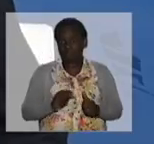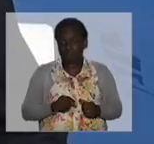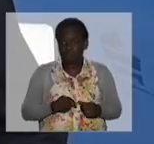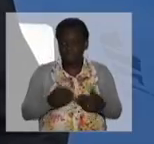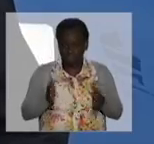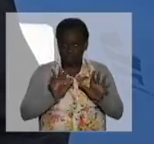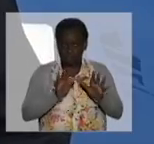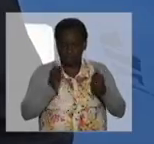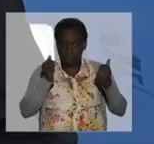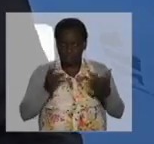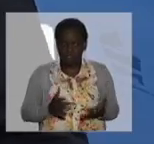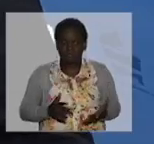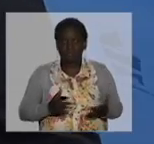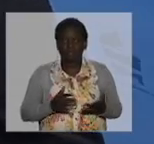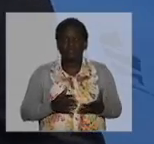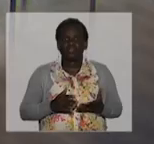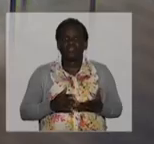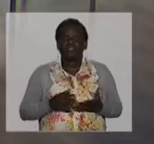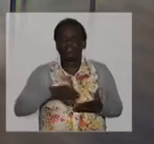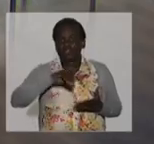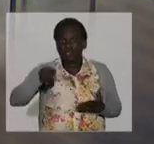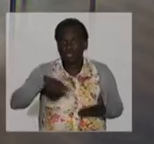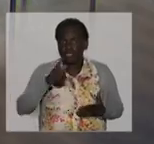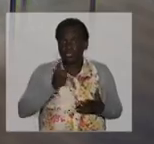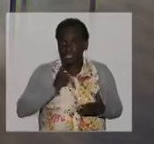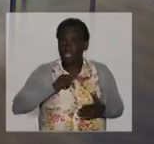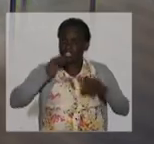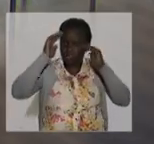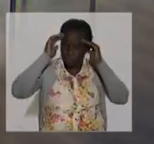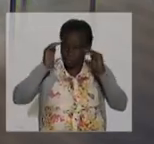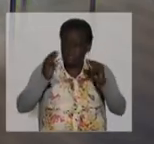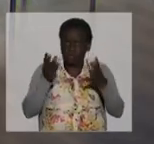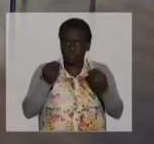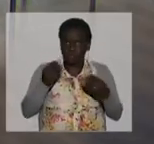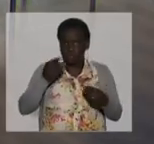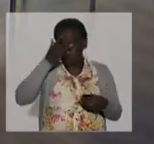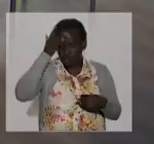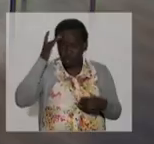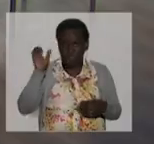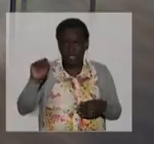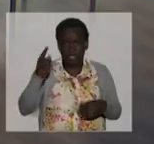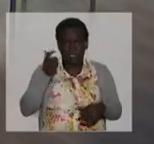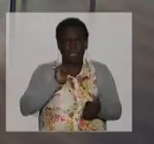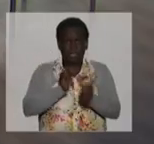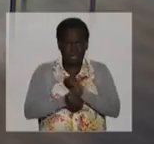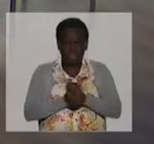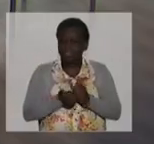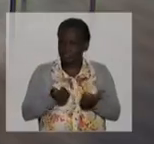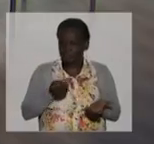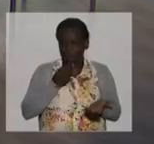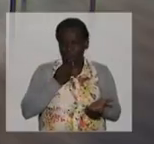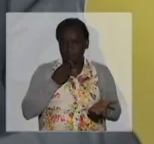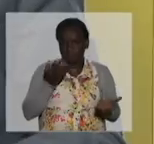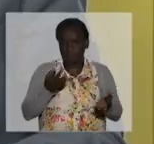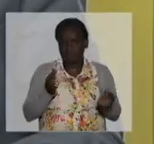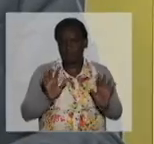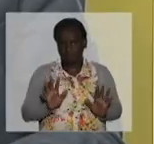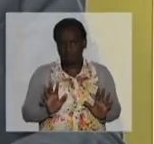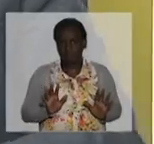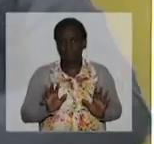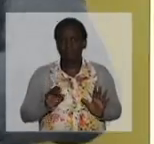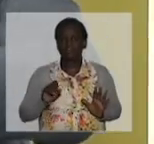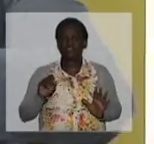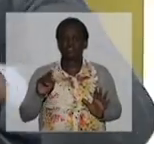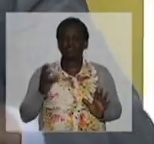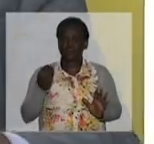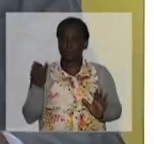esporte. Deputado, quer... Deixa eu dizer, nós temos um respeito muito grande aos chamados ex-atletas. Claro. Perfeito,